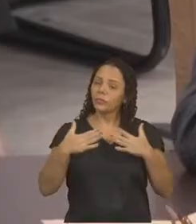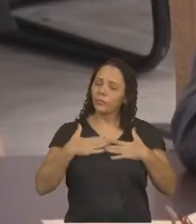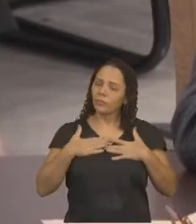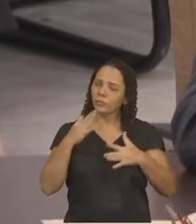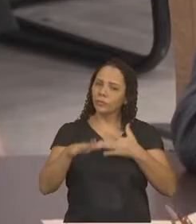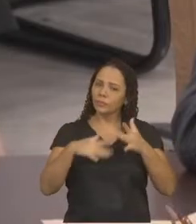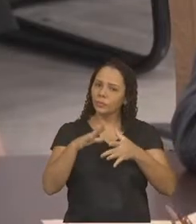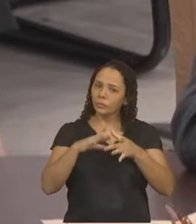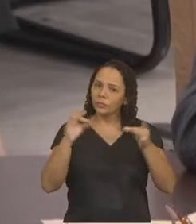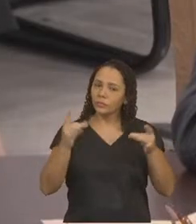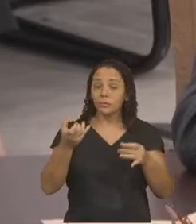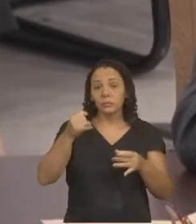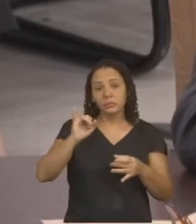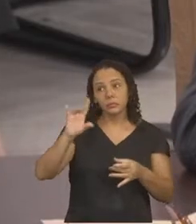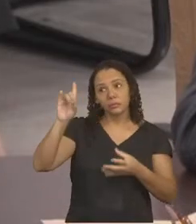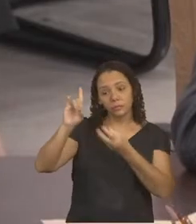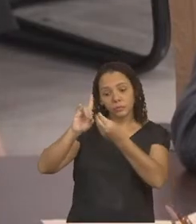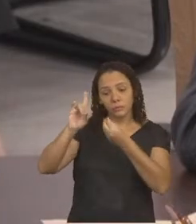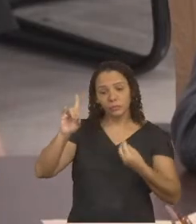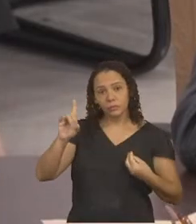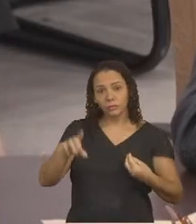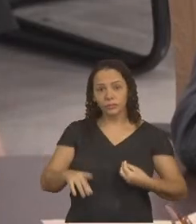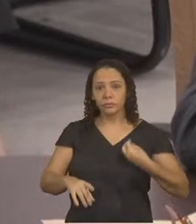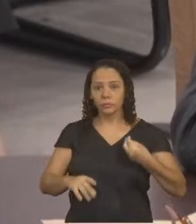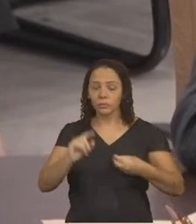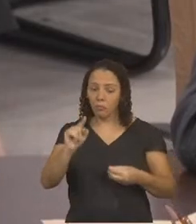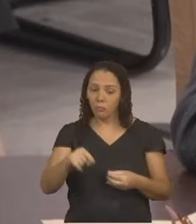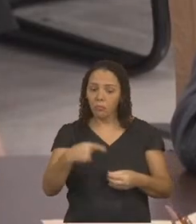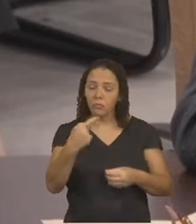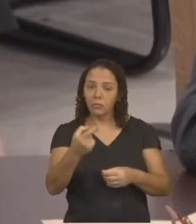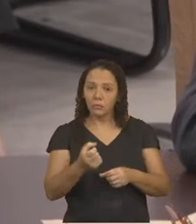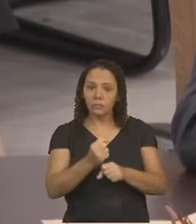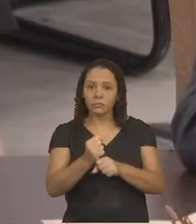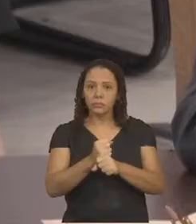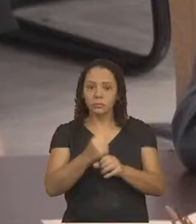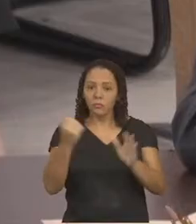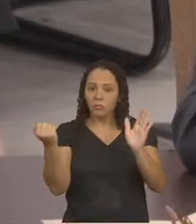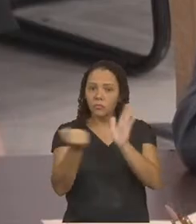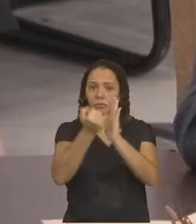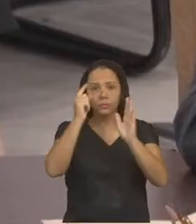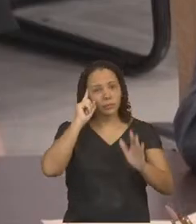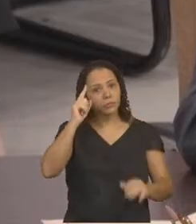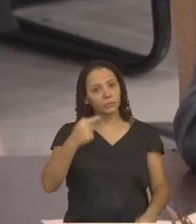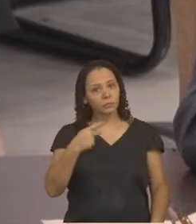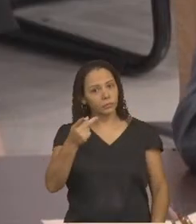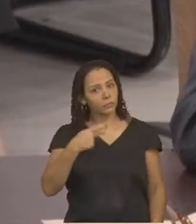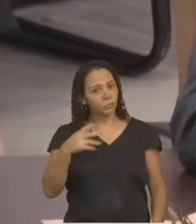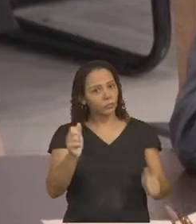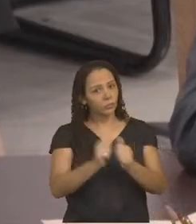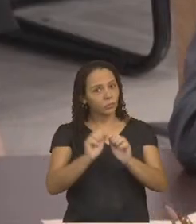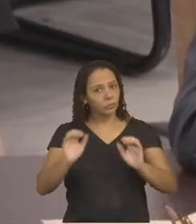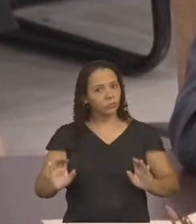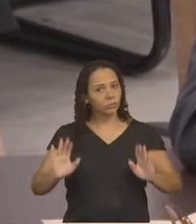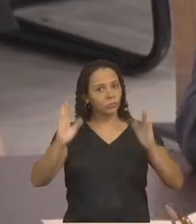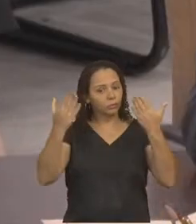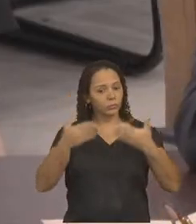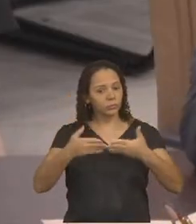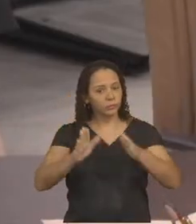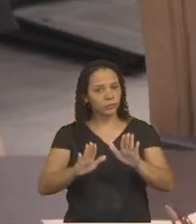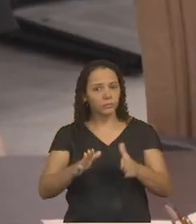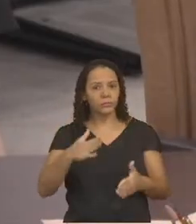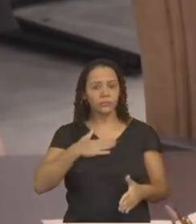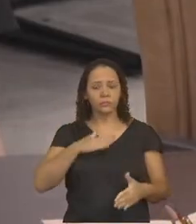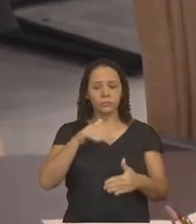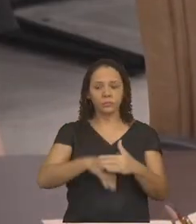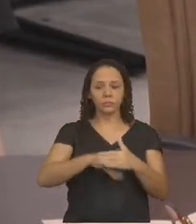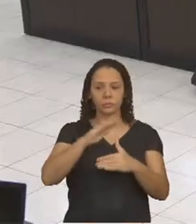Deus permitir que eu esteja vivo, no ano que vem. Vou marcar bem essa data para a gente comemorar juntos lá nessa inauguração. O meu voto é favorável.